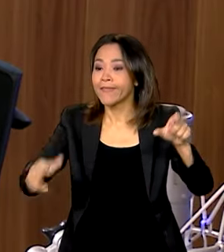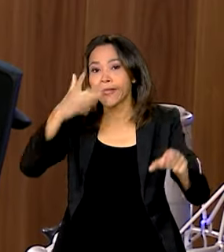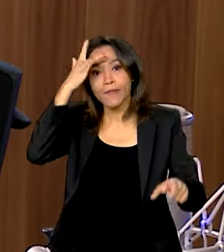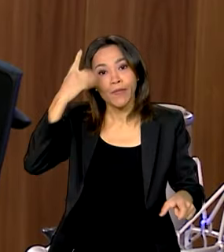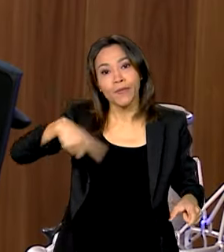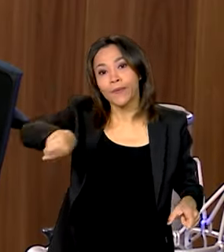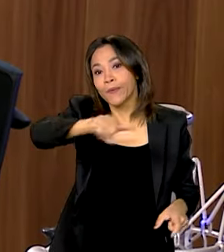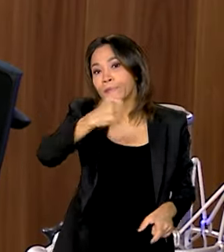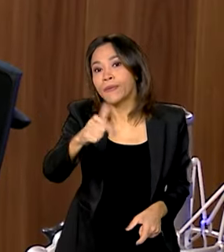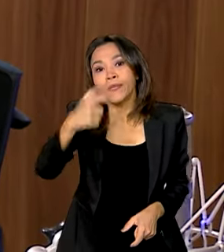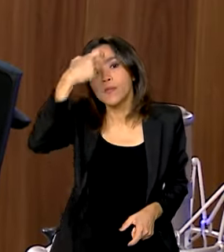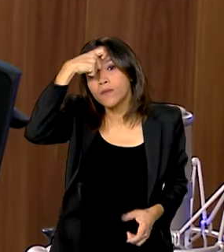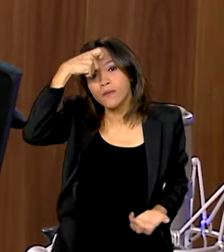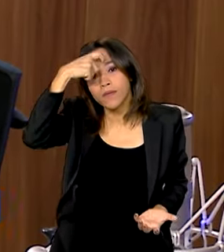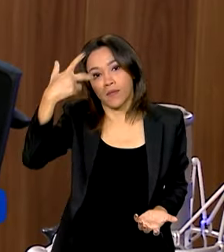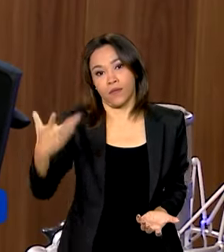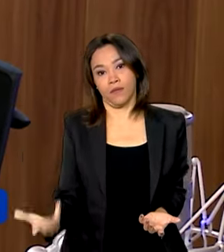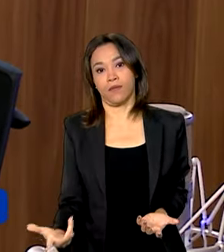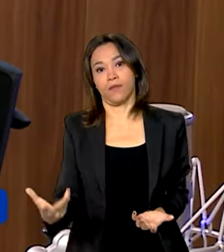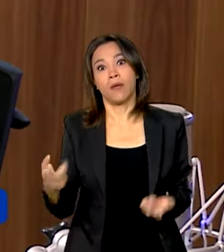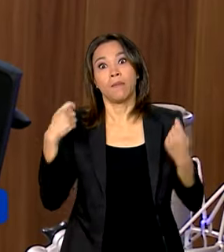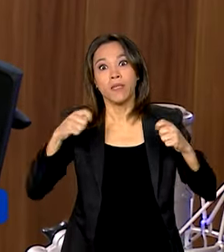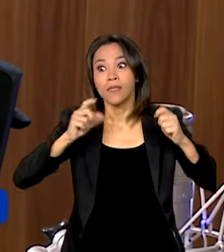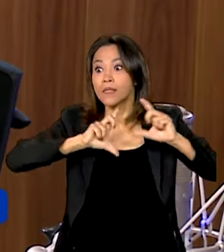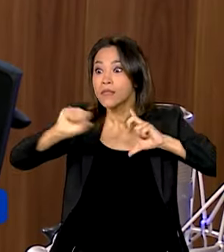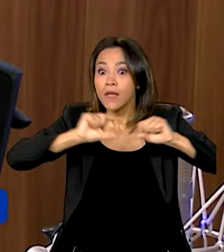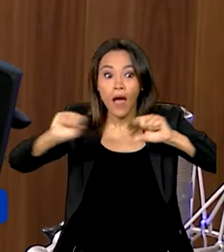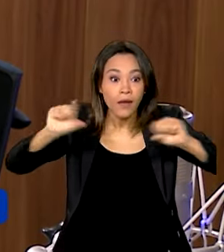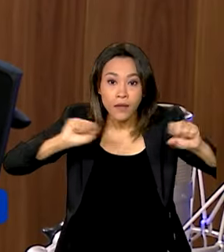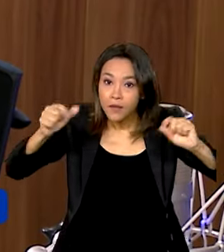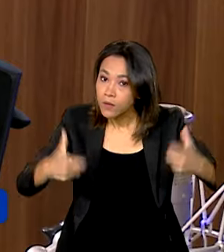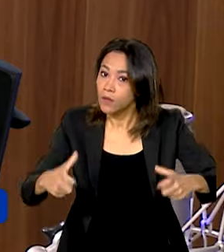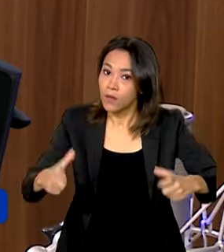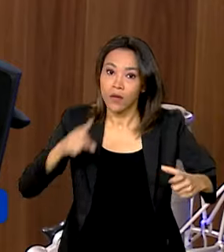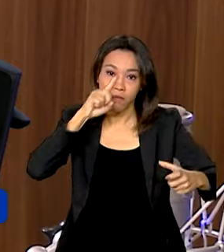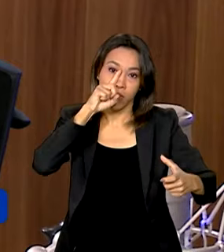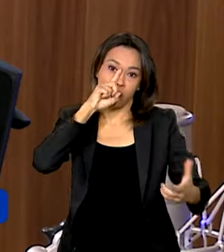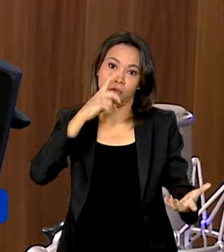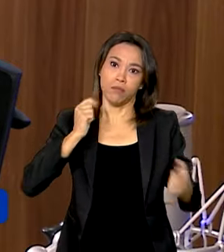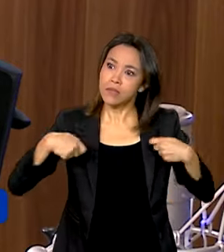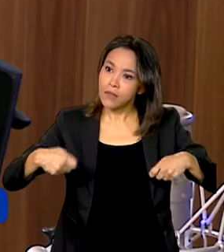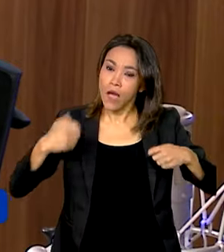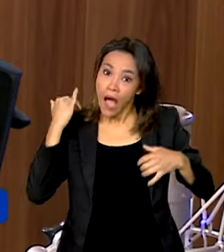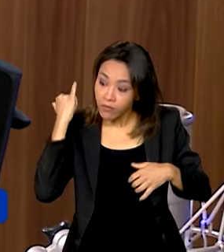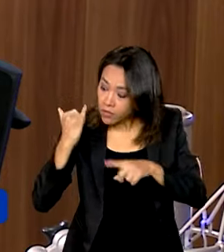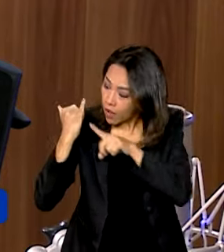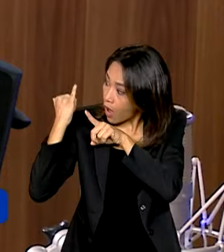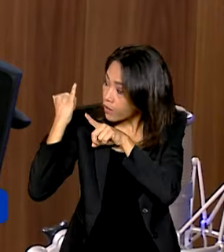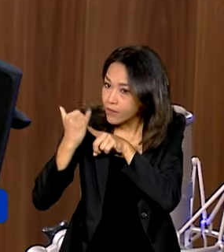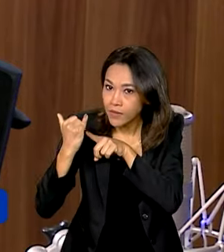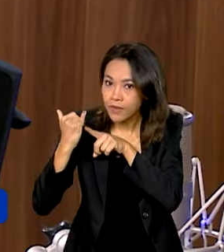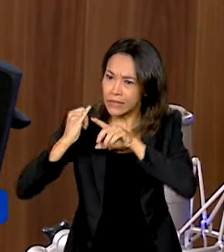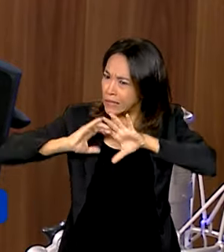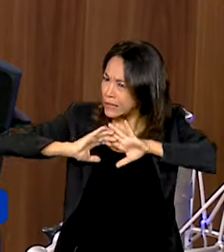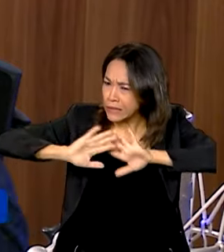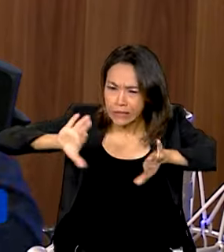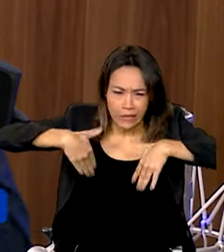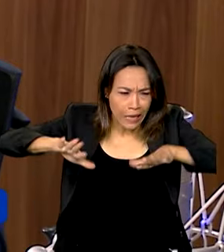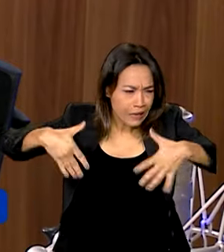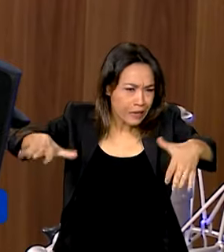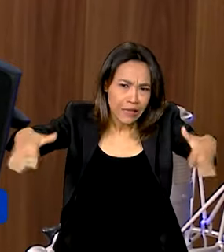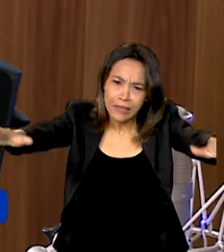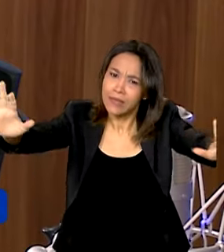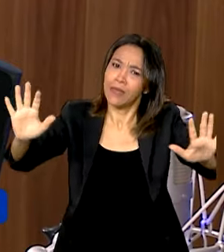conscientizada de que precisam evacuar né da da área de risco então a gente atua assim atuamos durante